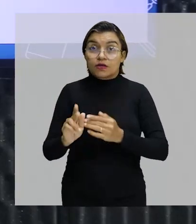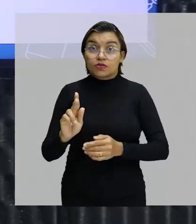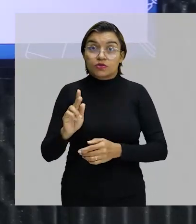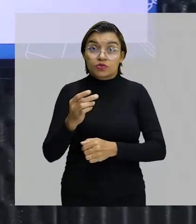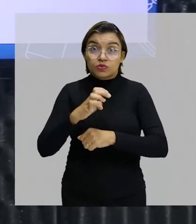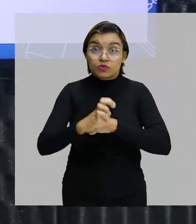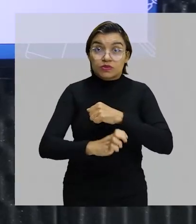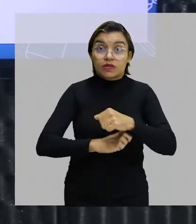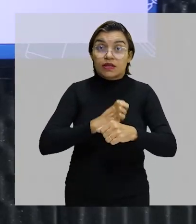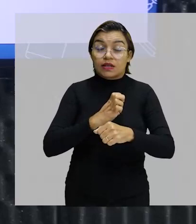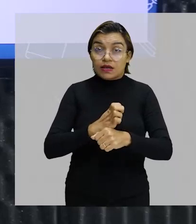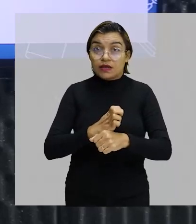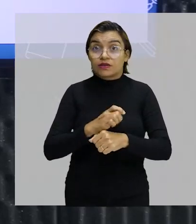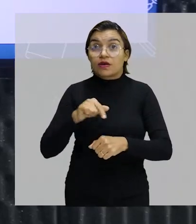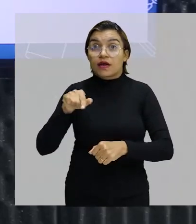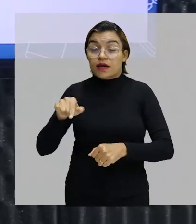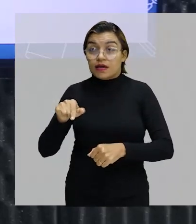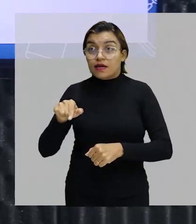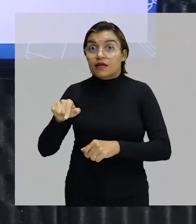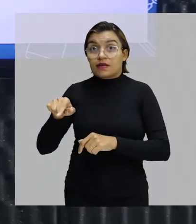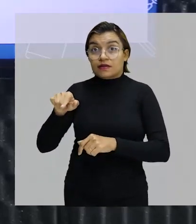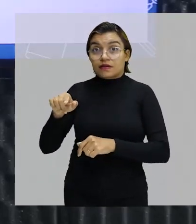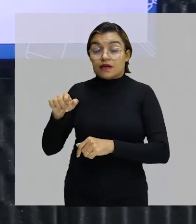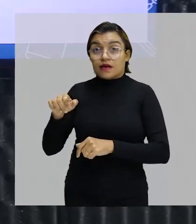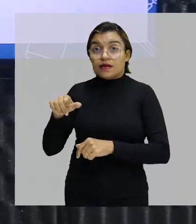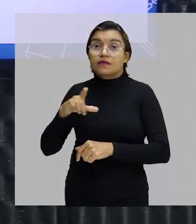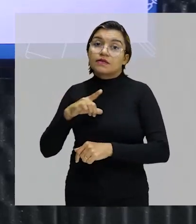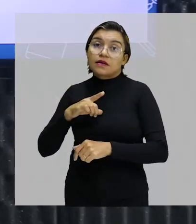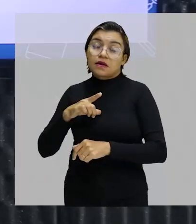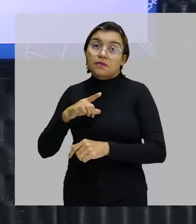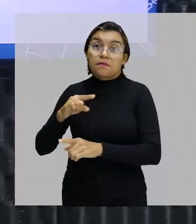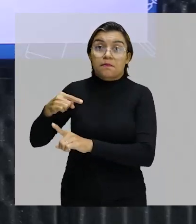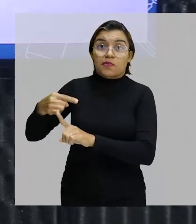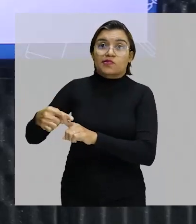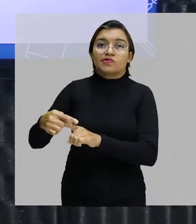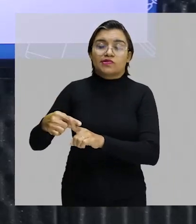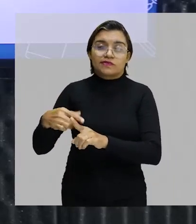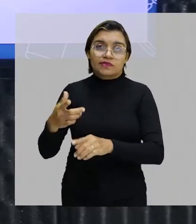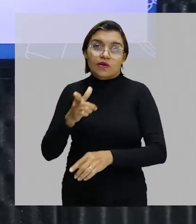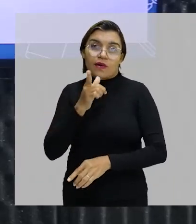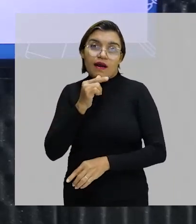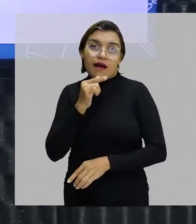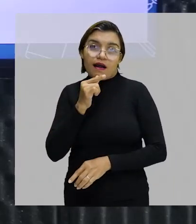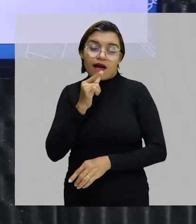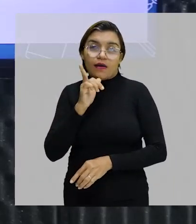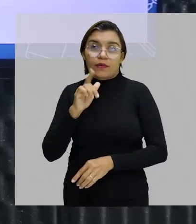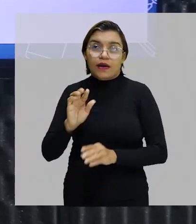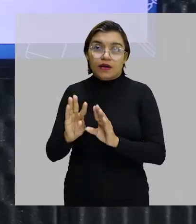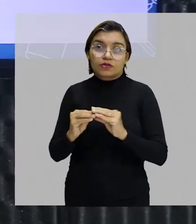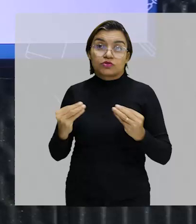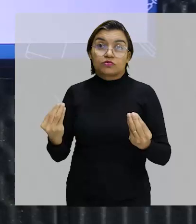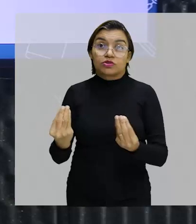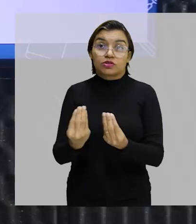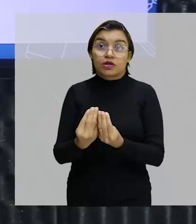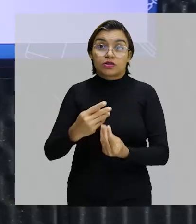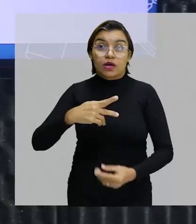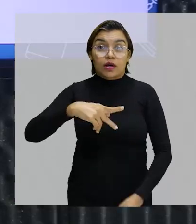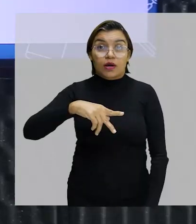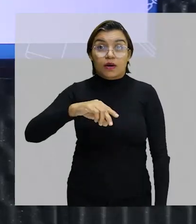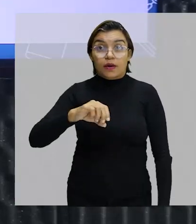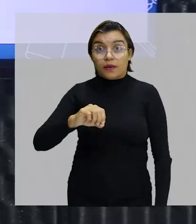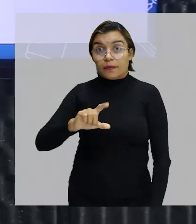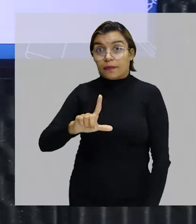carga parcial positiva. Então, podemos dizer que a água é uma substância polar, porque ele vai apresentar